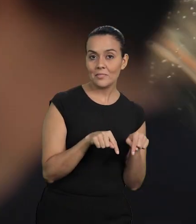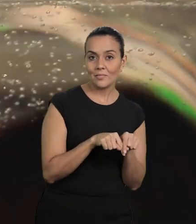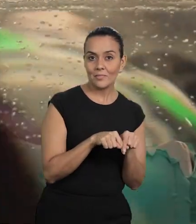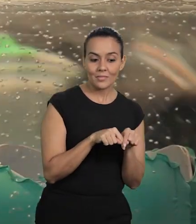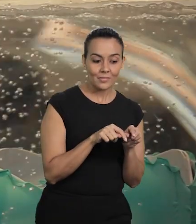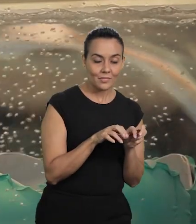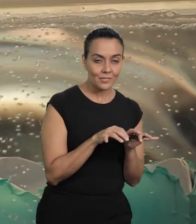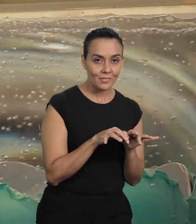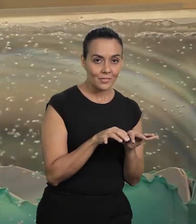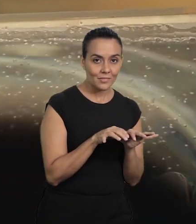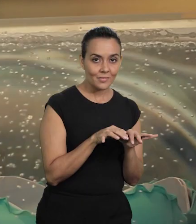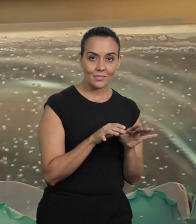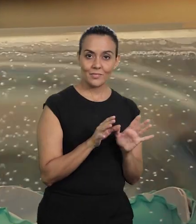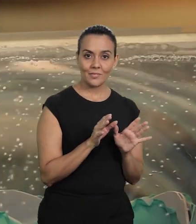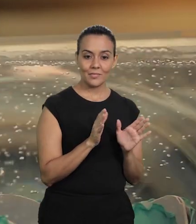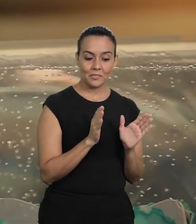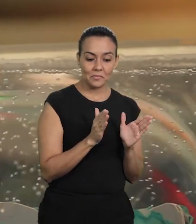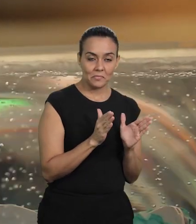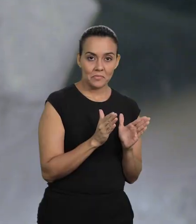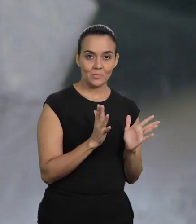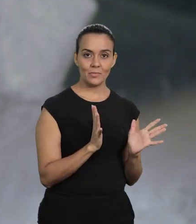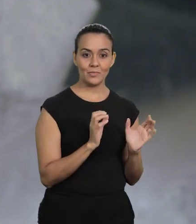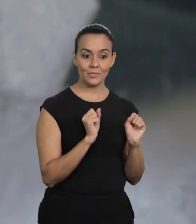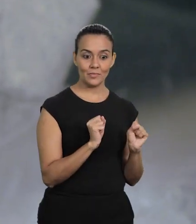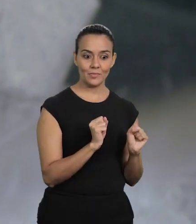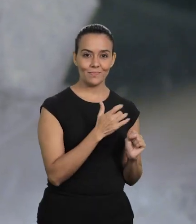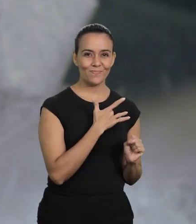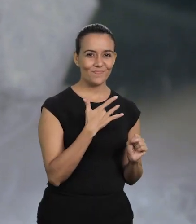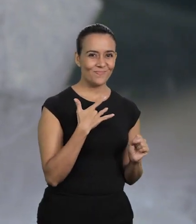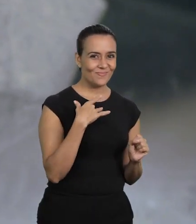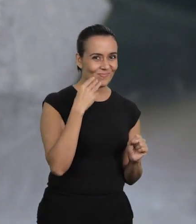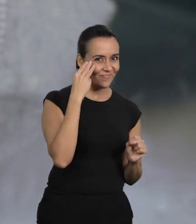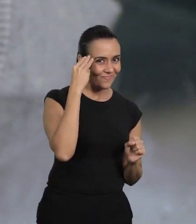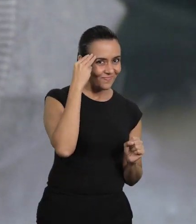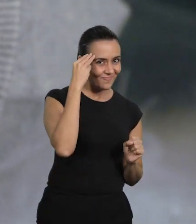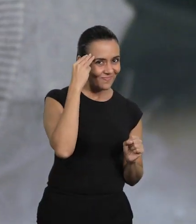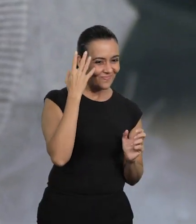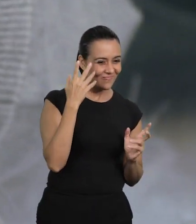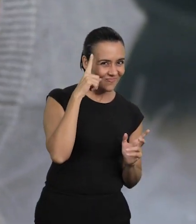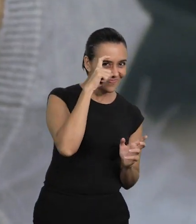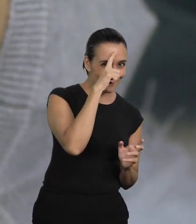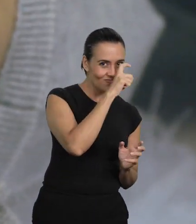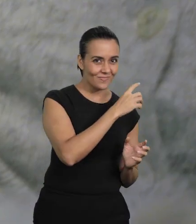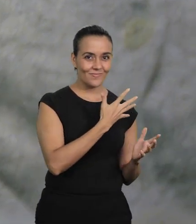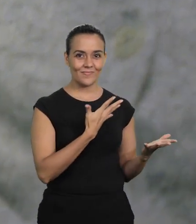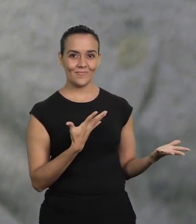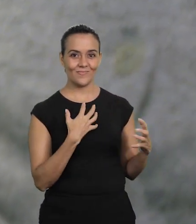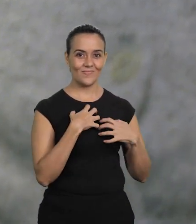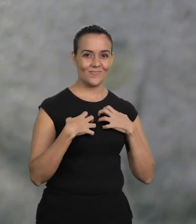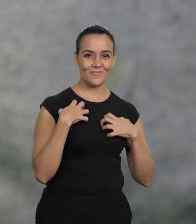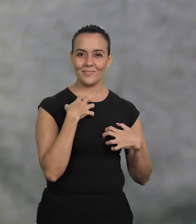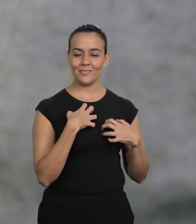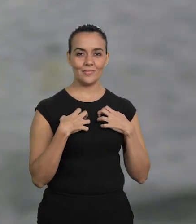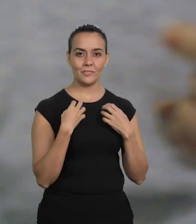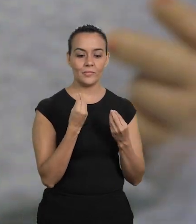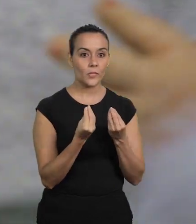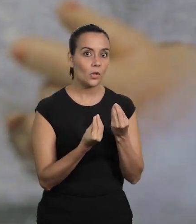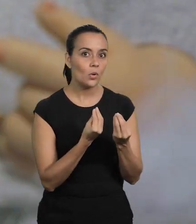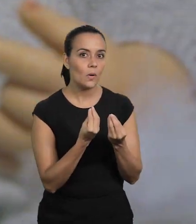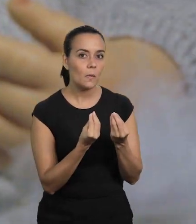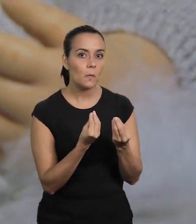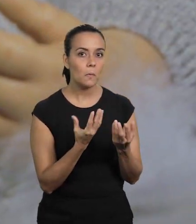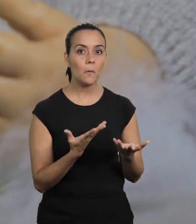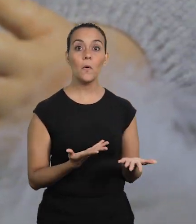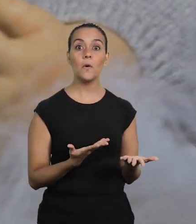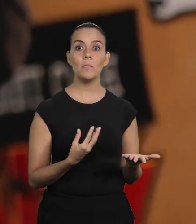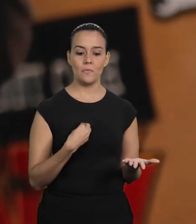sim, problemas de saúde mental que a gente ainda não sabe lidar, que a gente ainda não conhece, que a gente não sabe como vai funcionar,